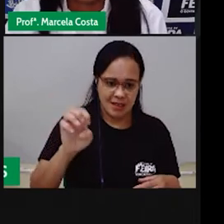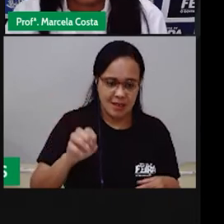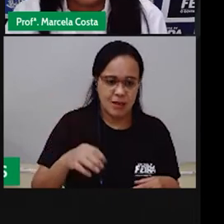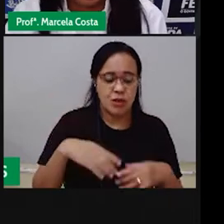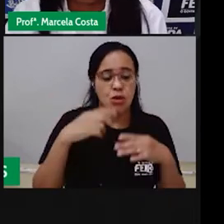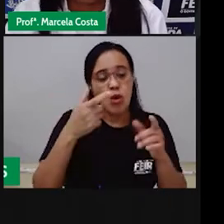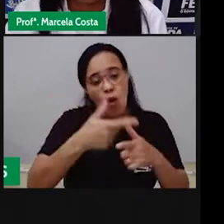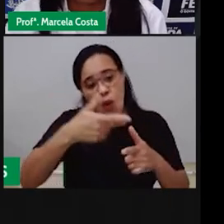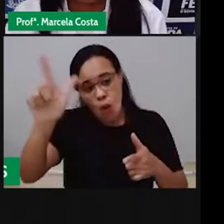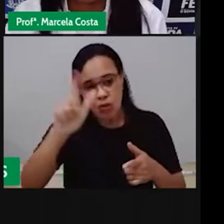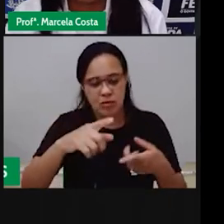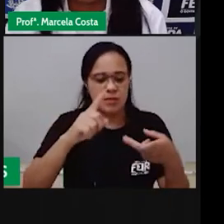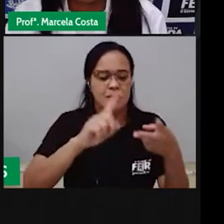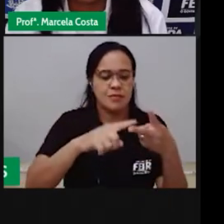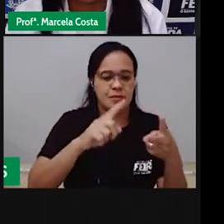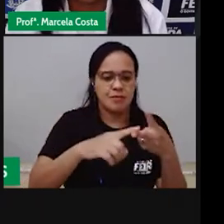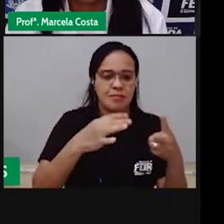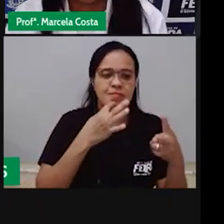Maria